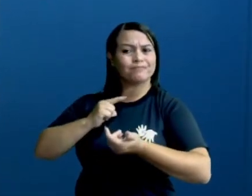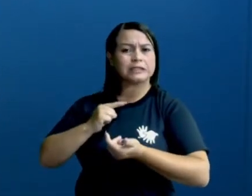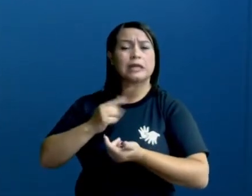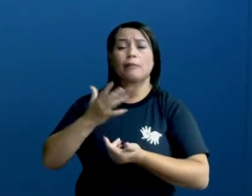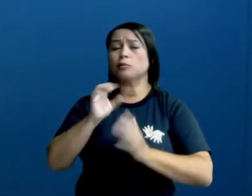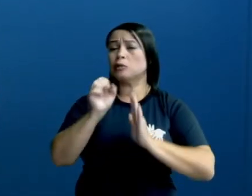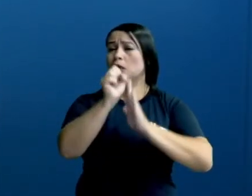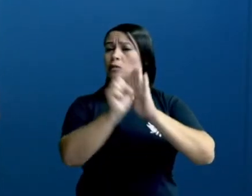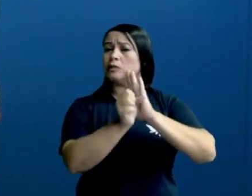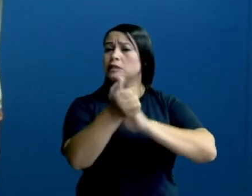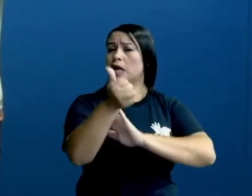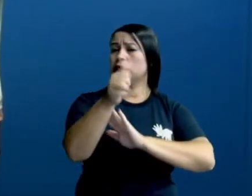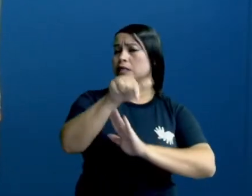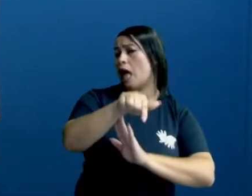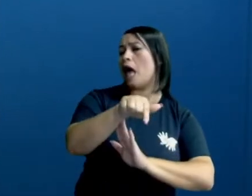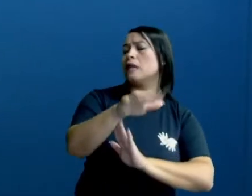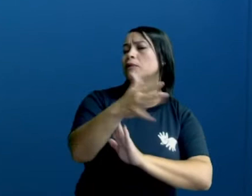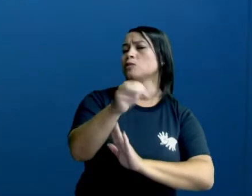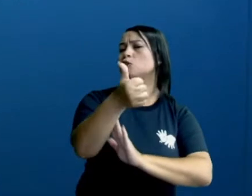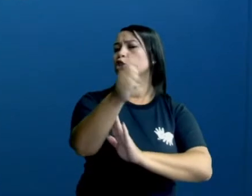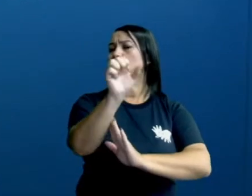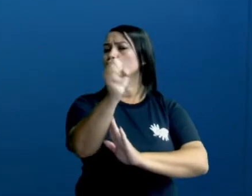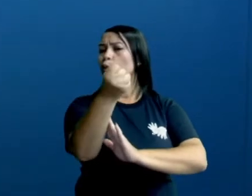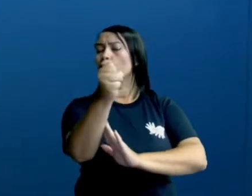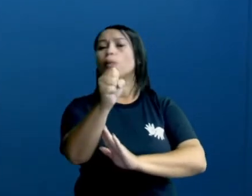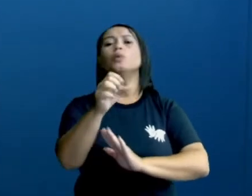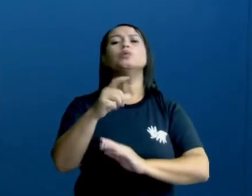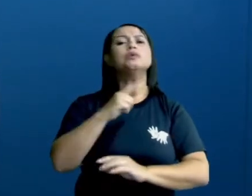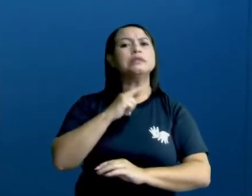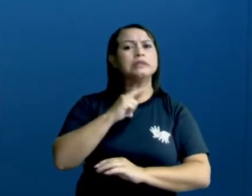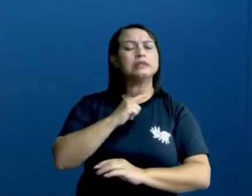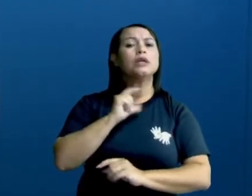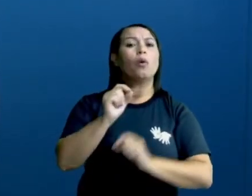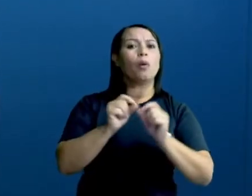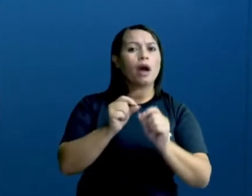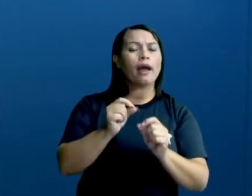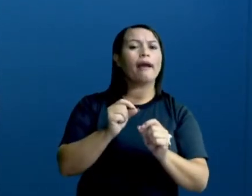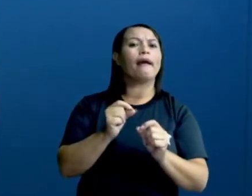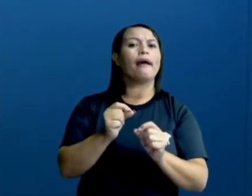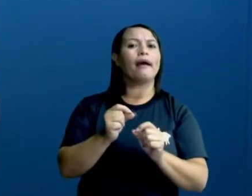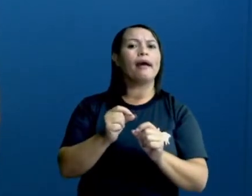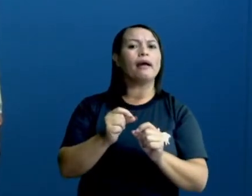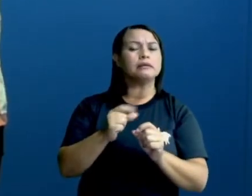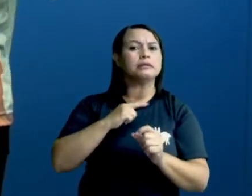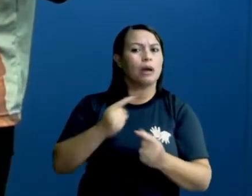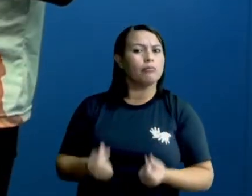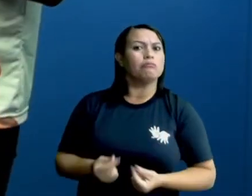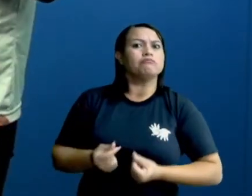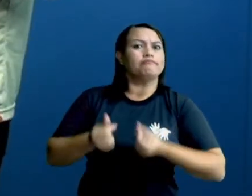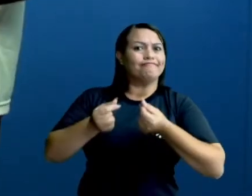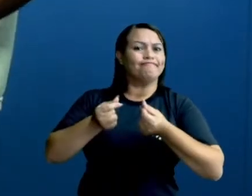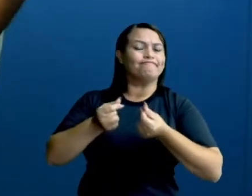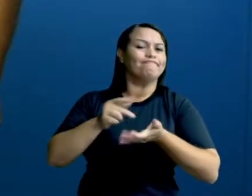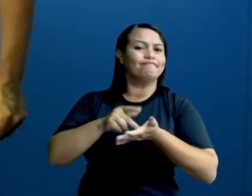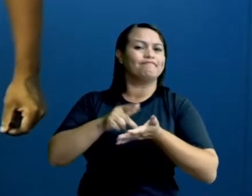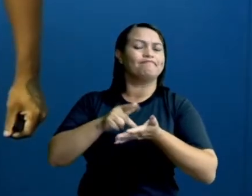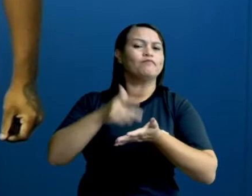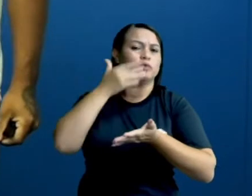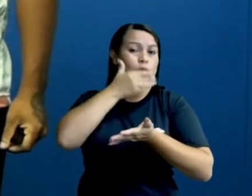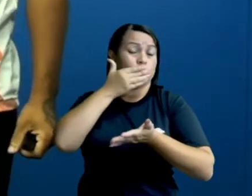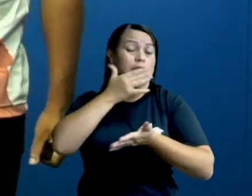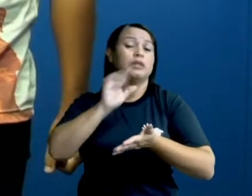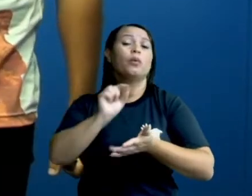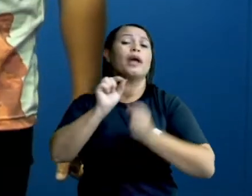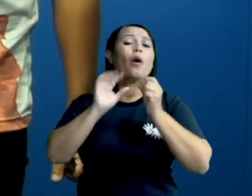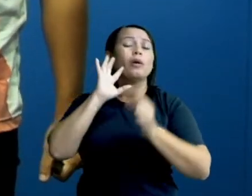século XVII, no século XVIII, era algo era bem lucrativo mesmo. E o que